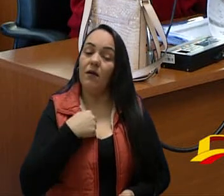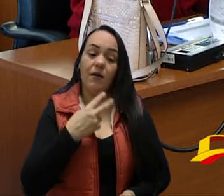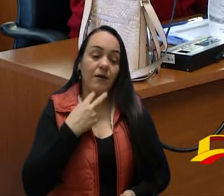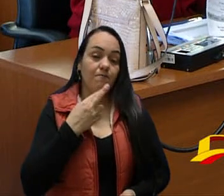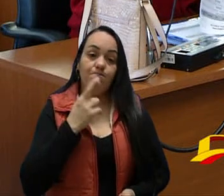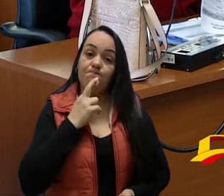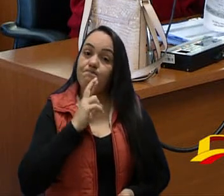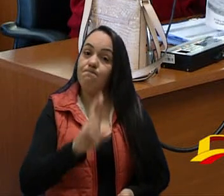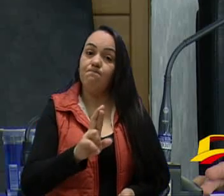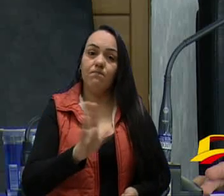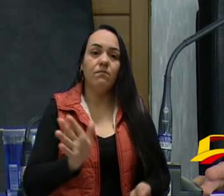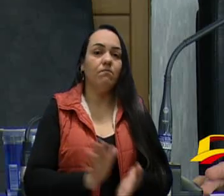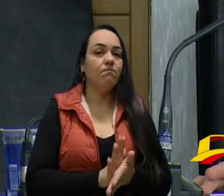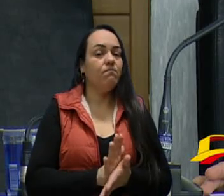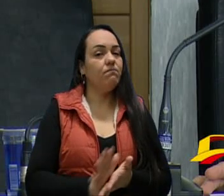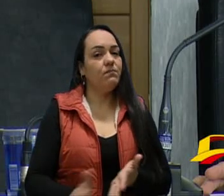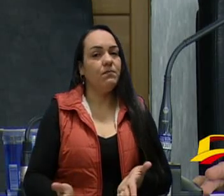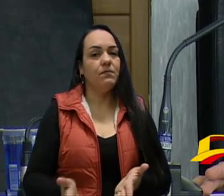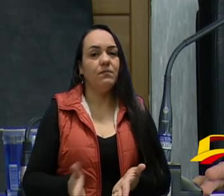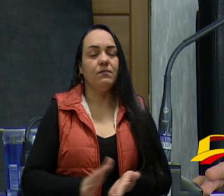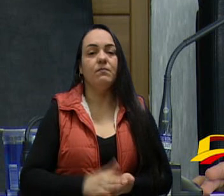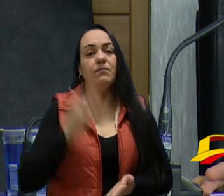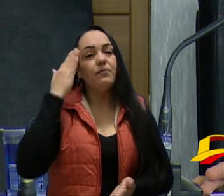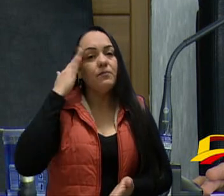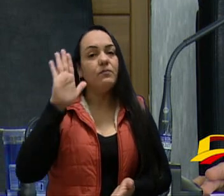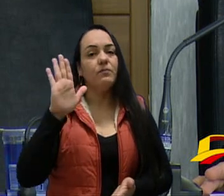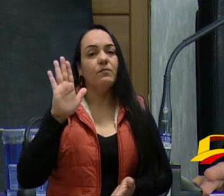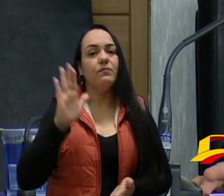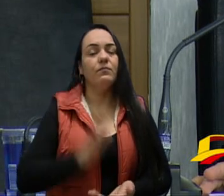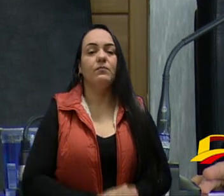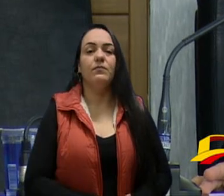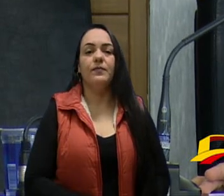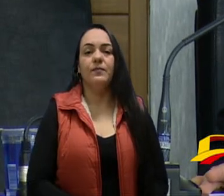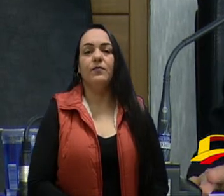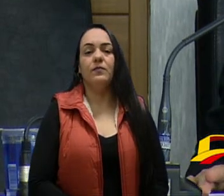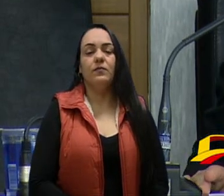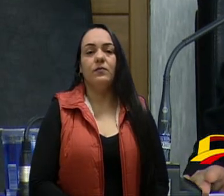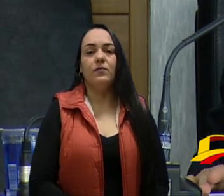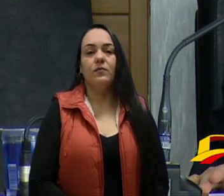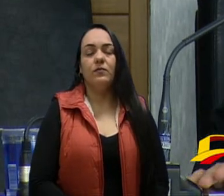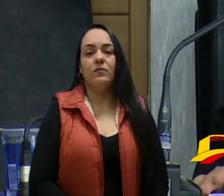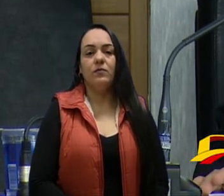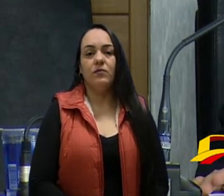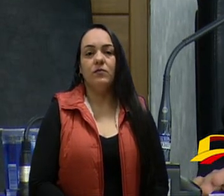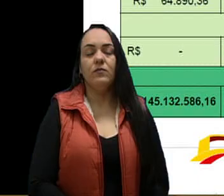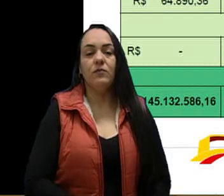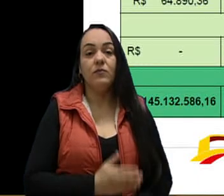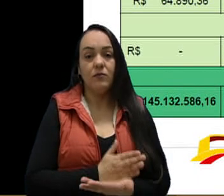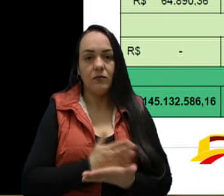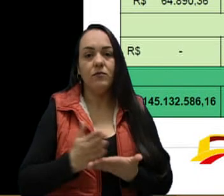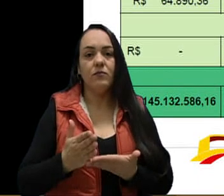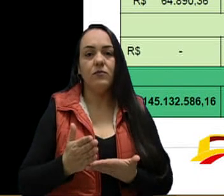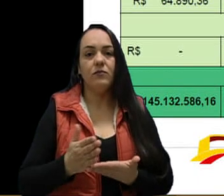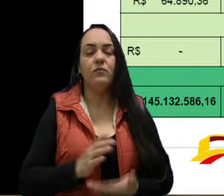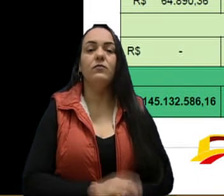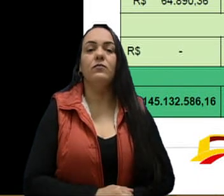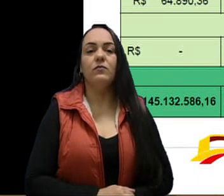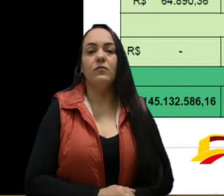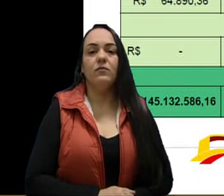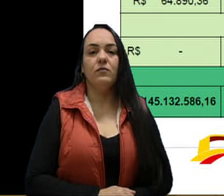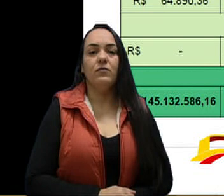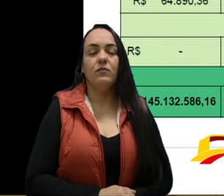para senhora vereadora ah pois não continue lixa